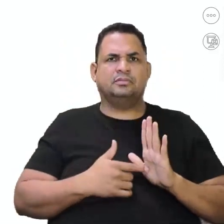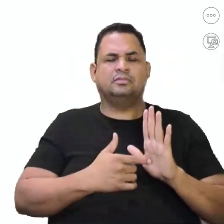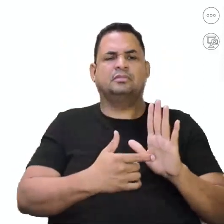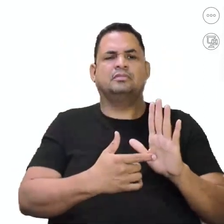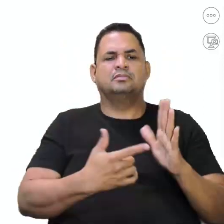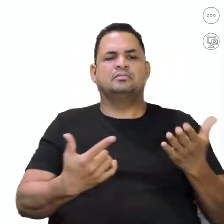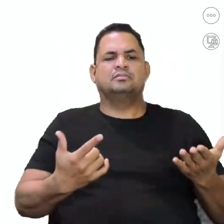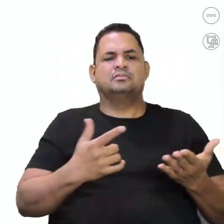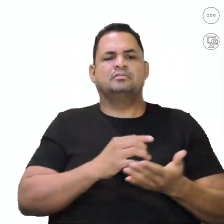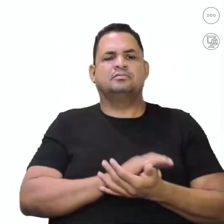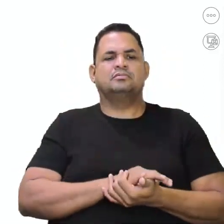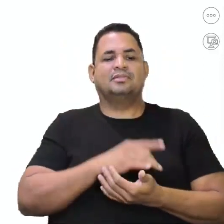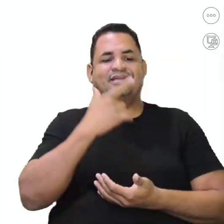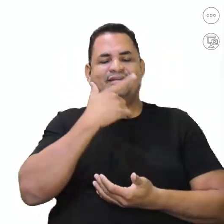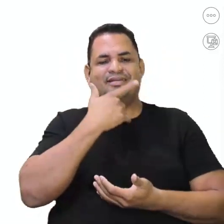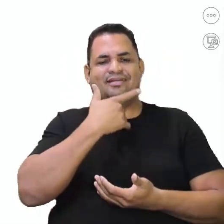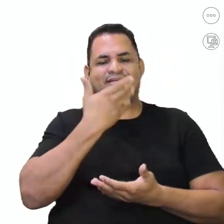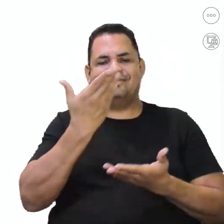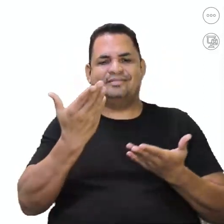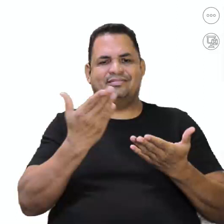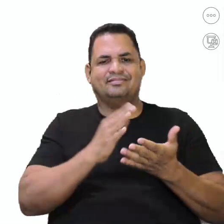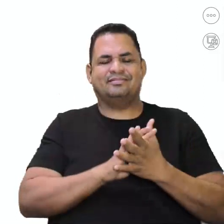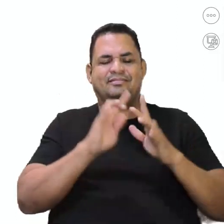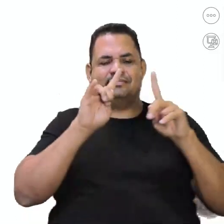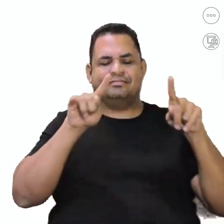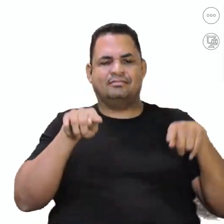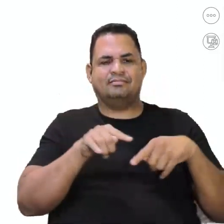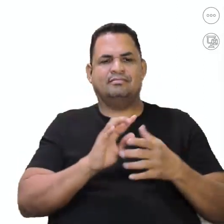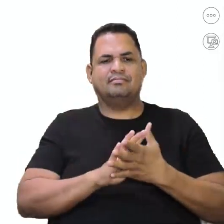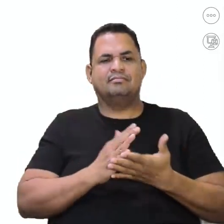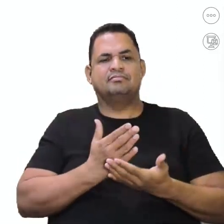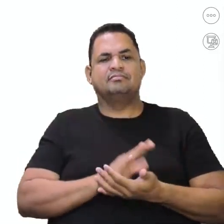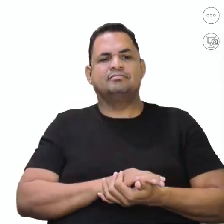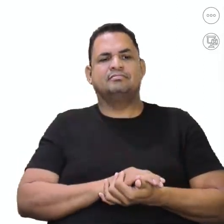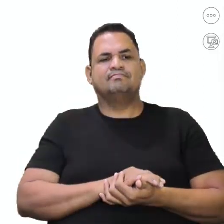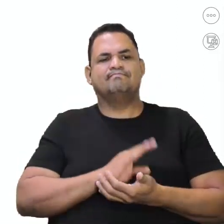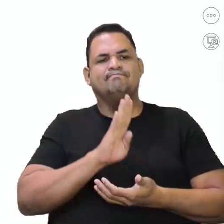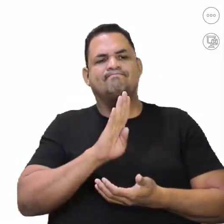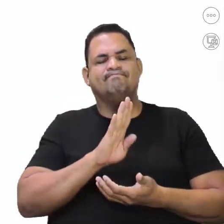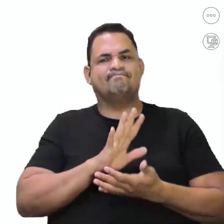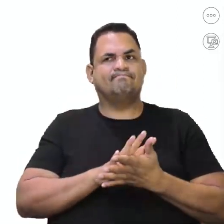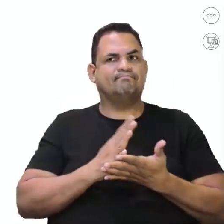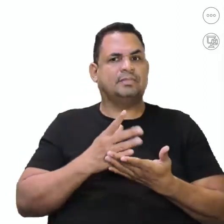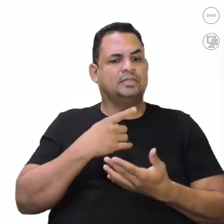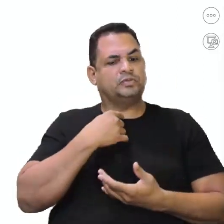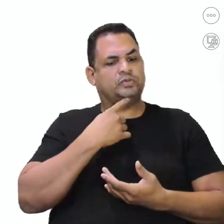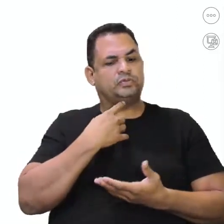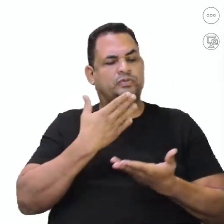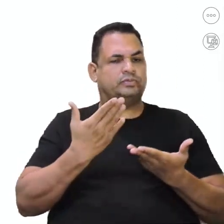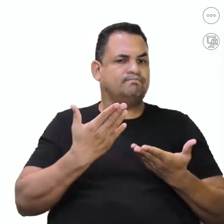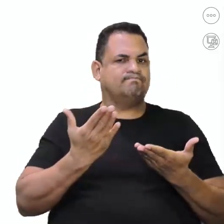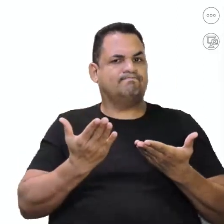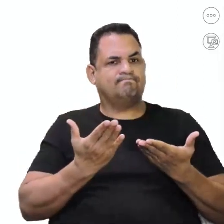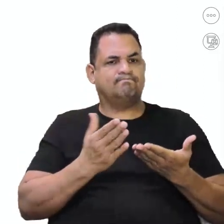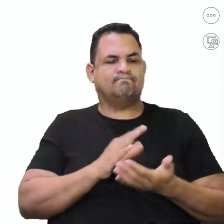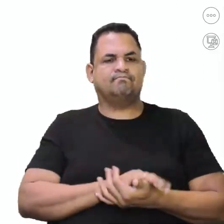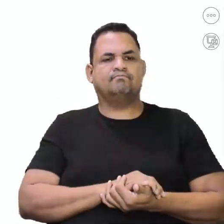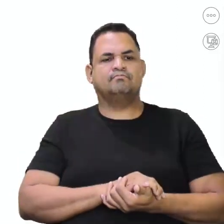indique o humor não naquele quadrinho. Então, nessa saber, eu já fico assim para trás, já falo, acho que não é